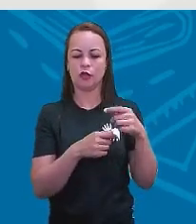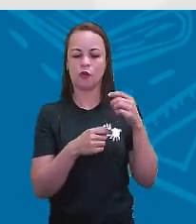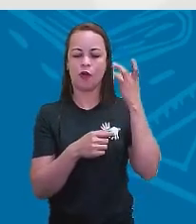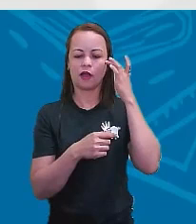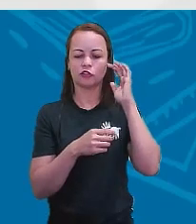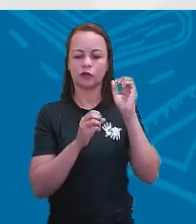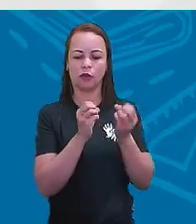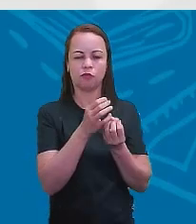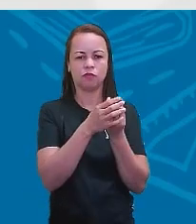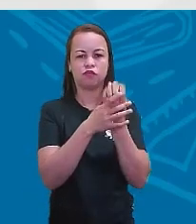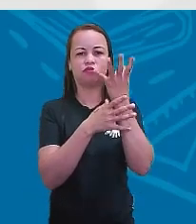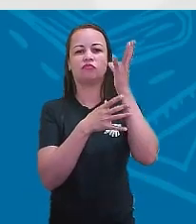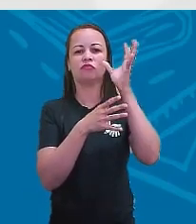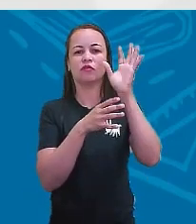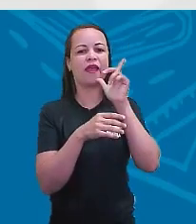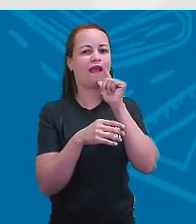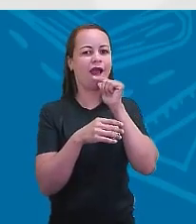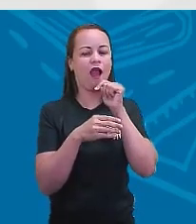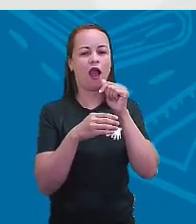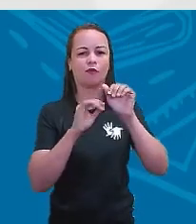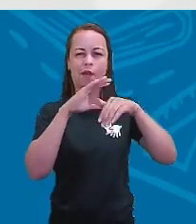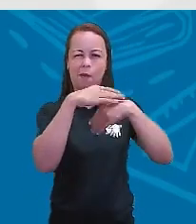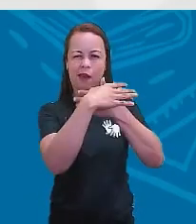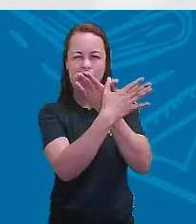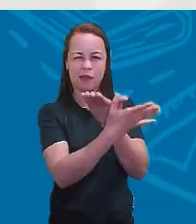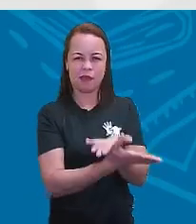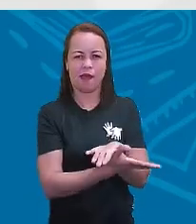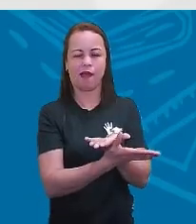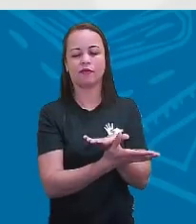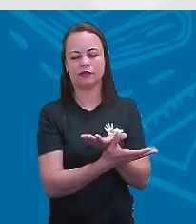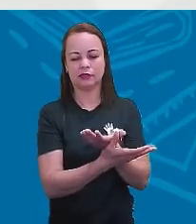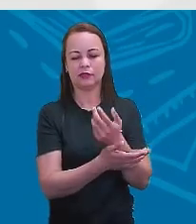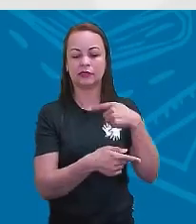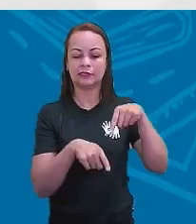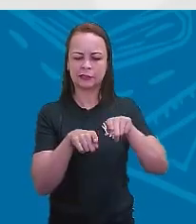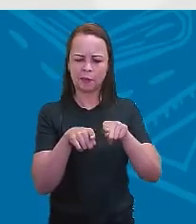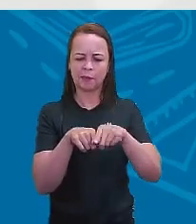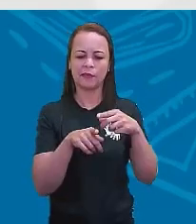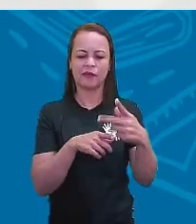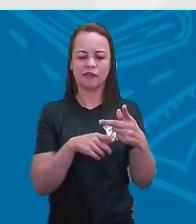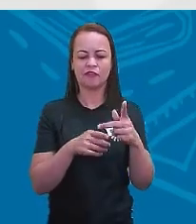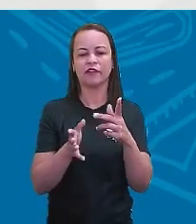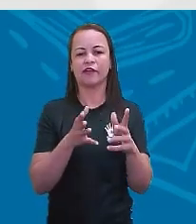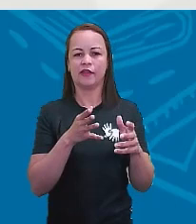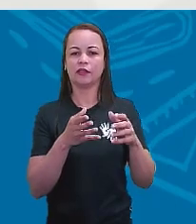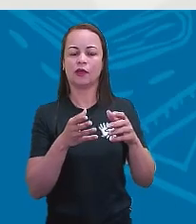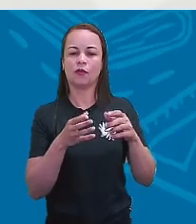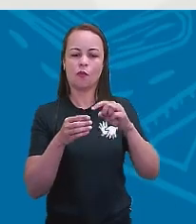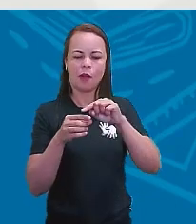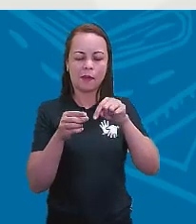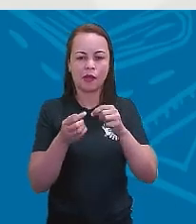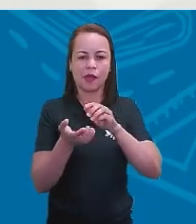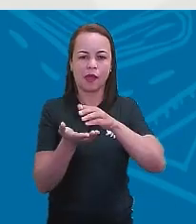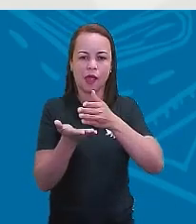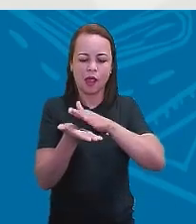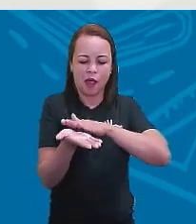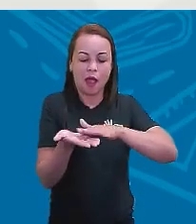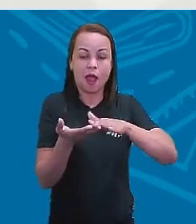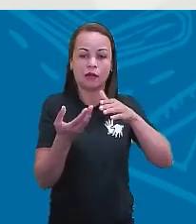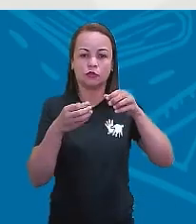água, né? E aí ela também é feita com a bandeja do ovo. Cortou o quadradinho e foi feito. E